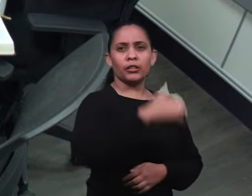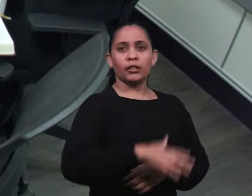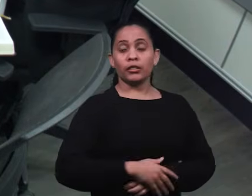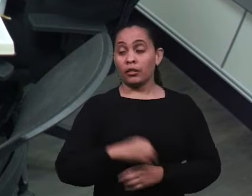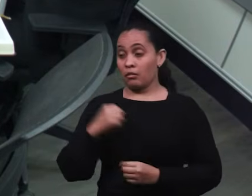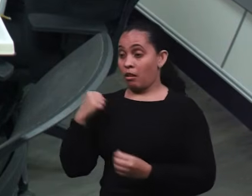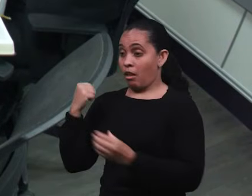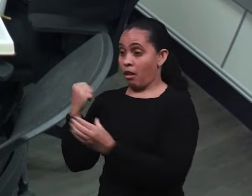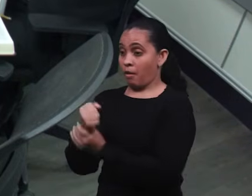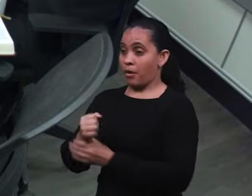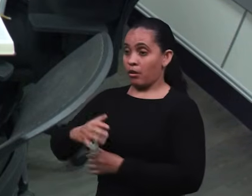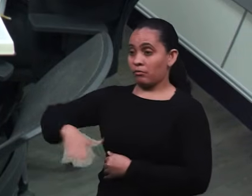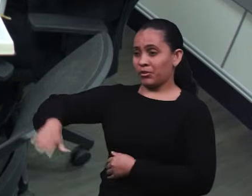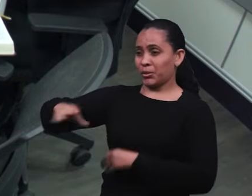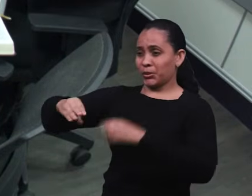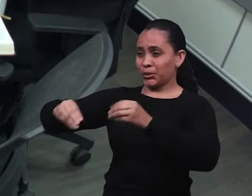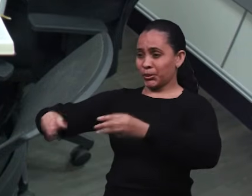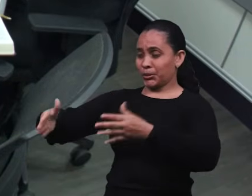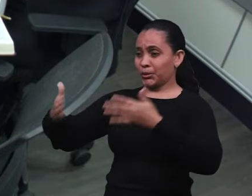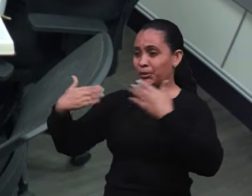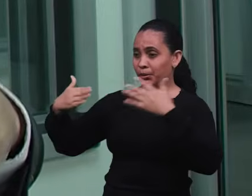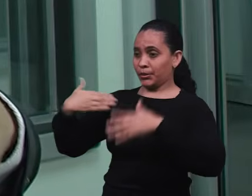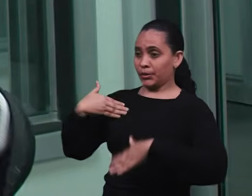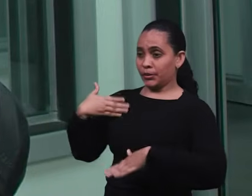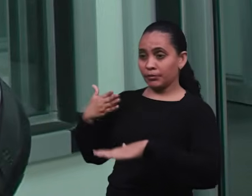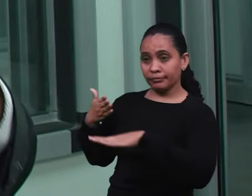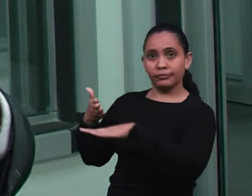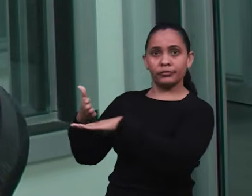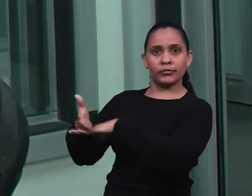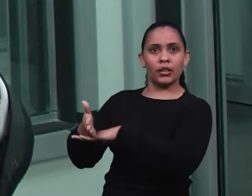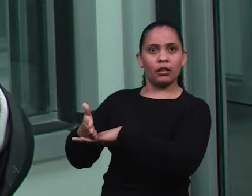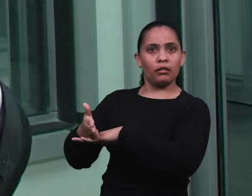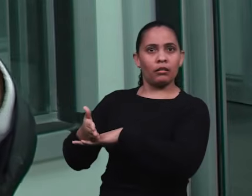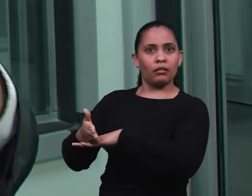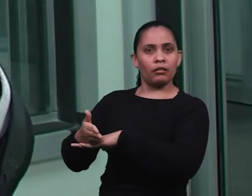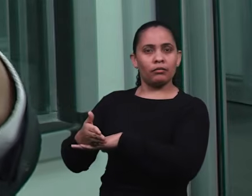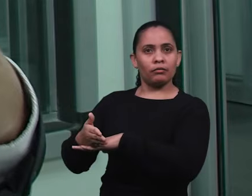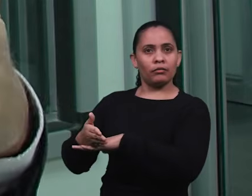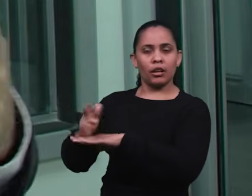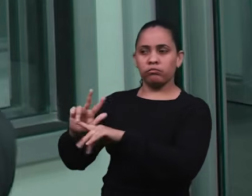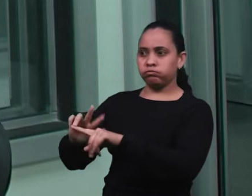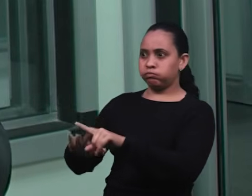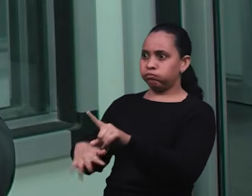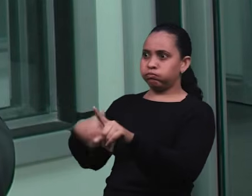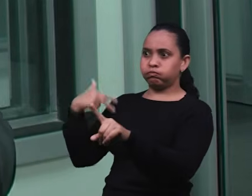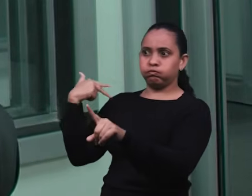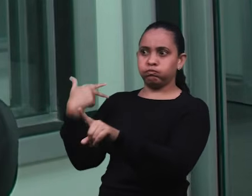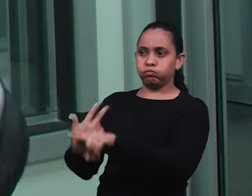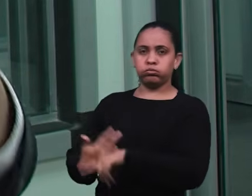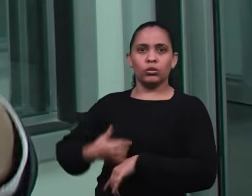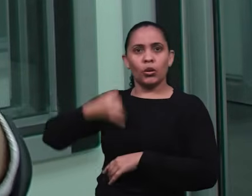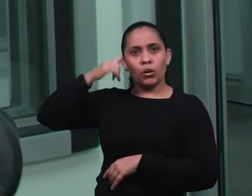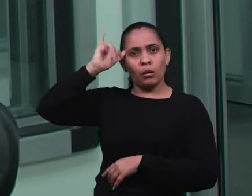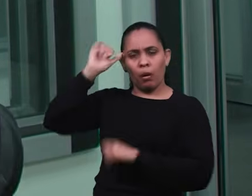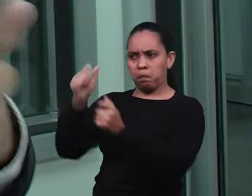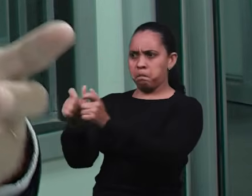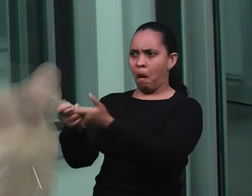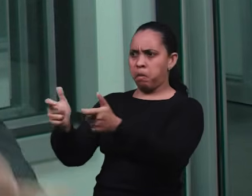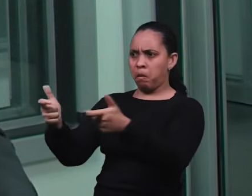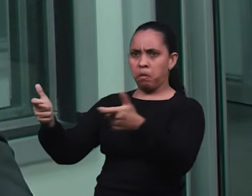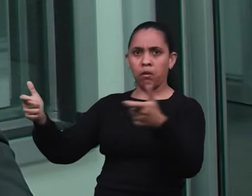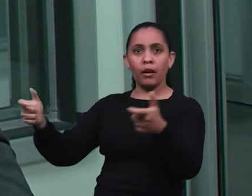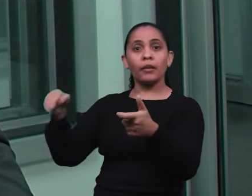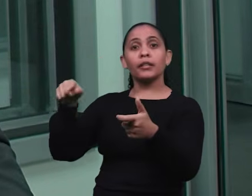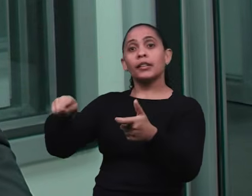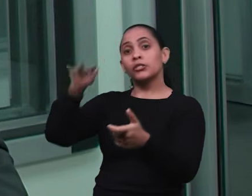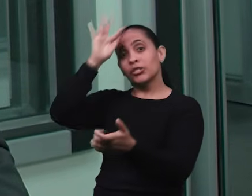foi, Abraão, né? Foi pro deserto lá, e ele triplicou, né, os gados fazenda dele. Por quê?